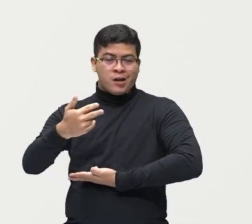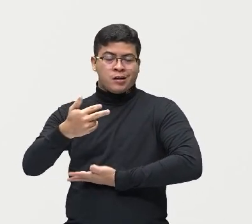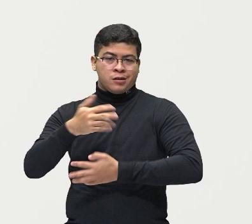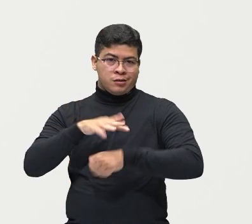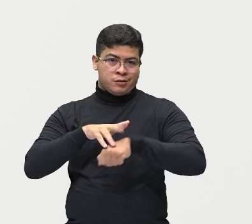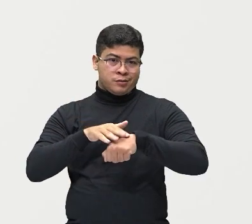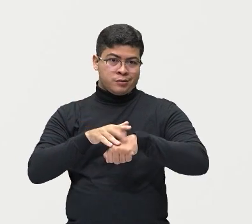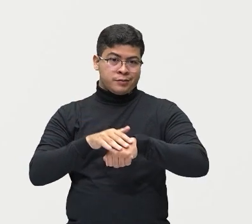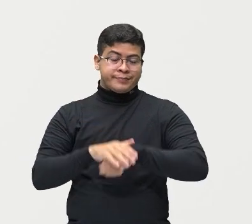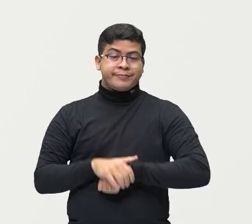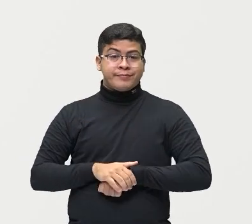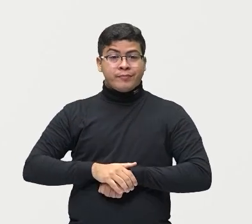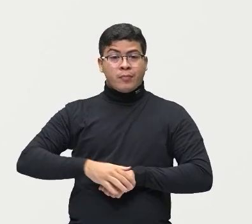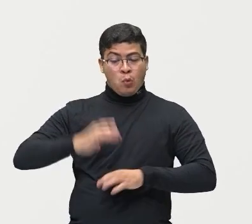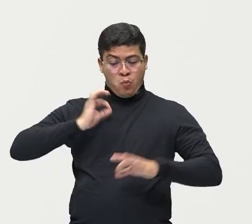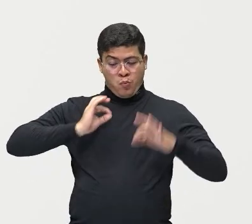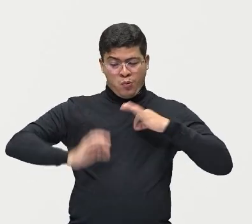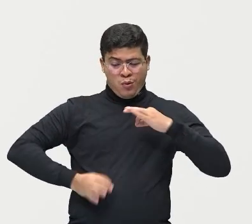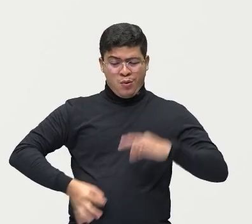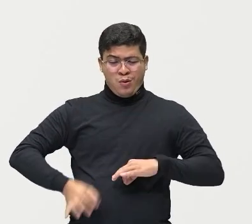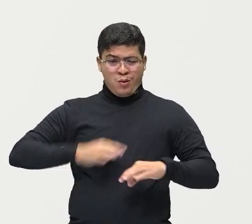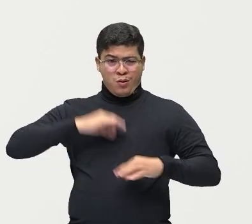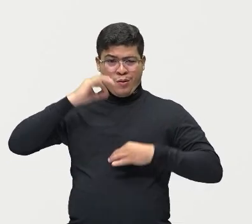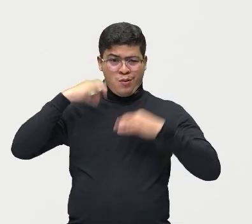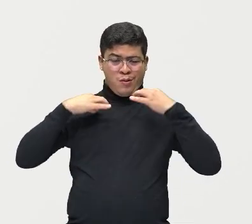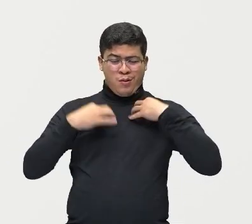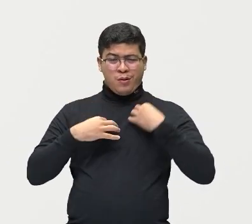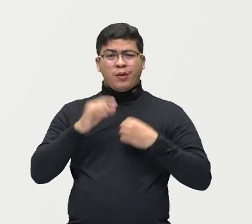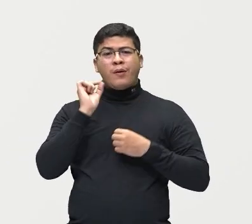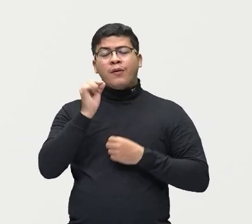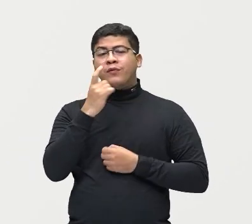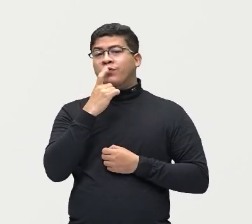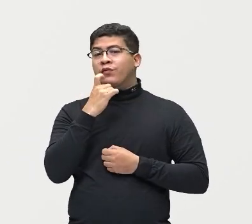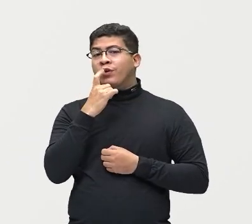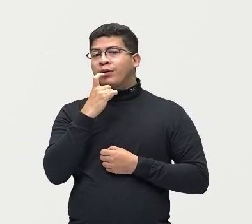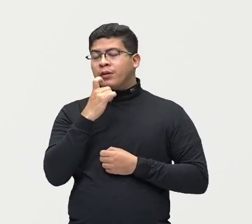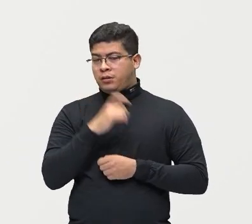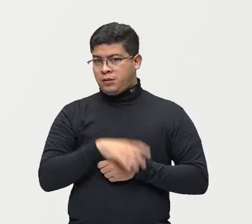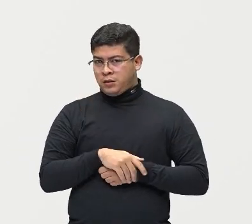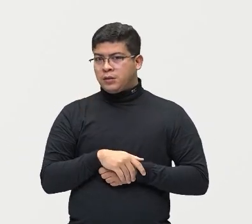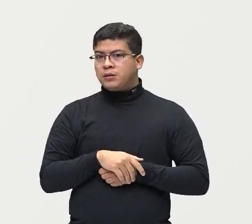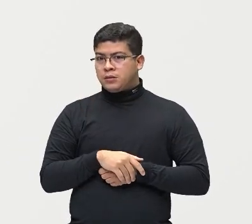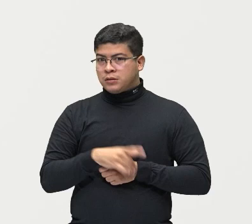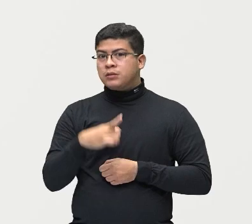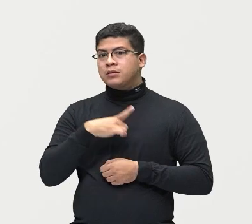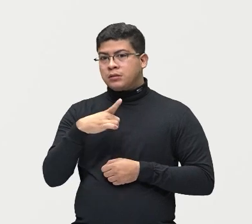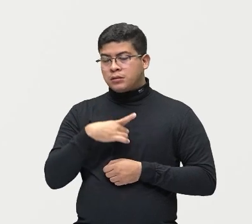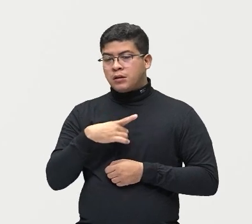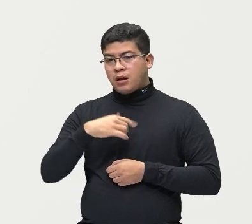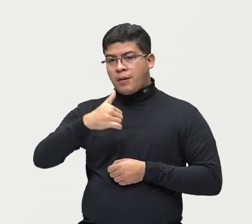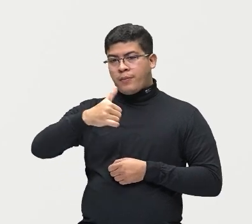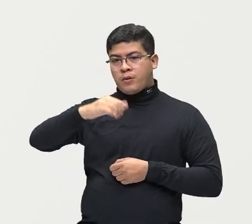o sarampo, né? A gente observa aqui que ela surgiu, né, a vacina para o sarampo em